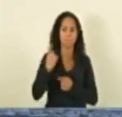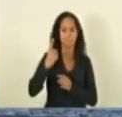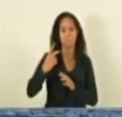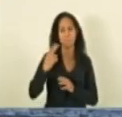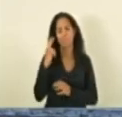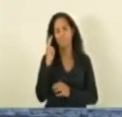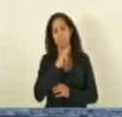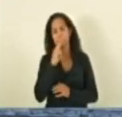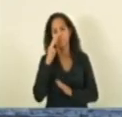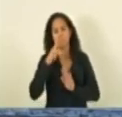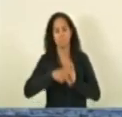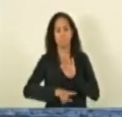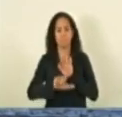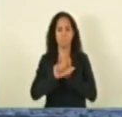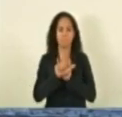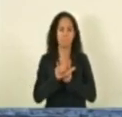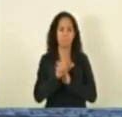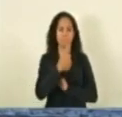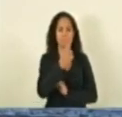regime de urgência do projeto de lei